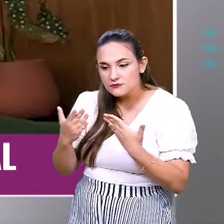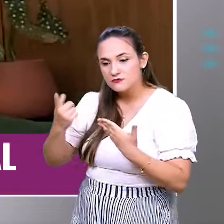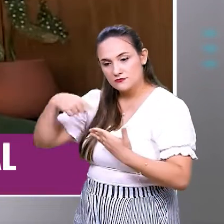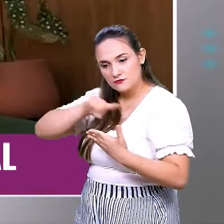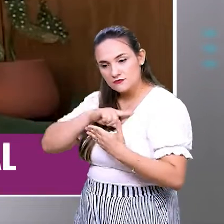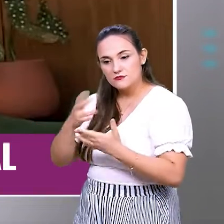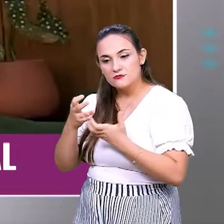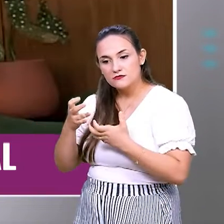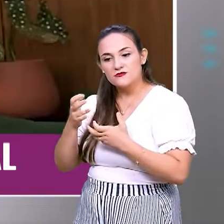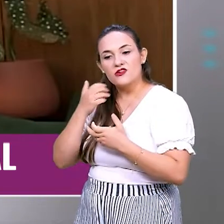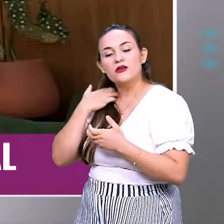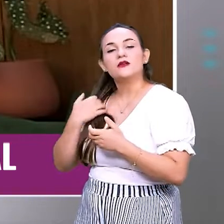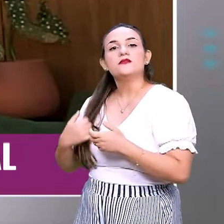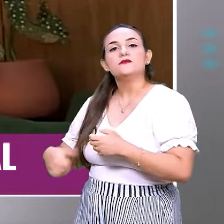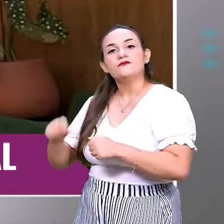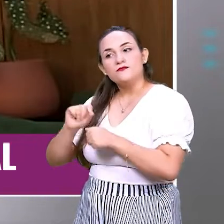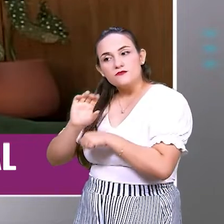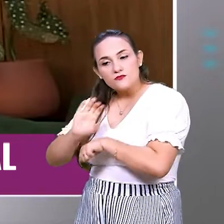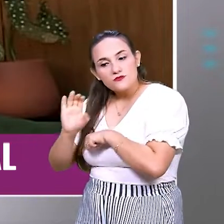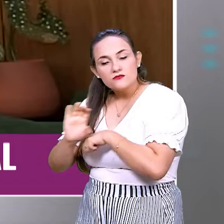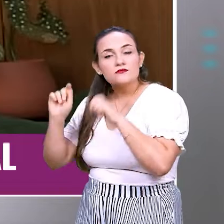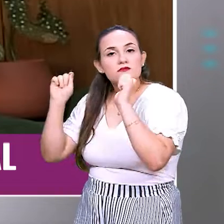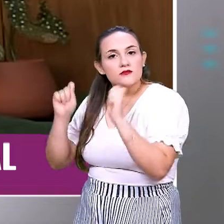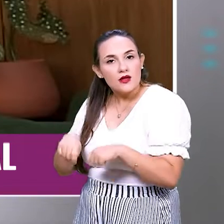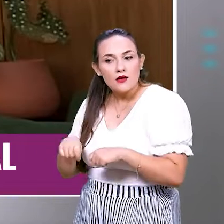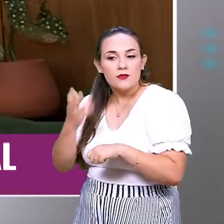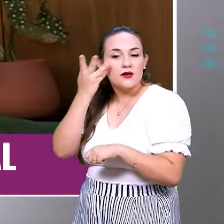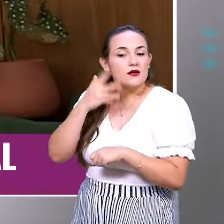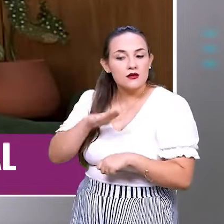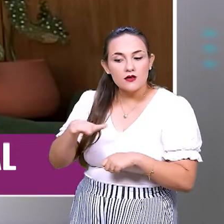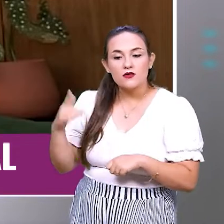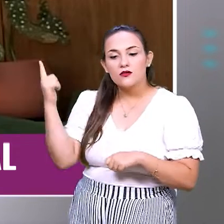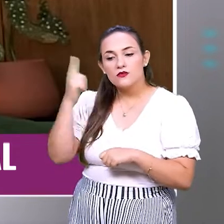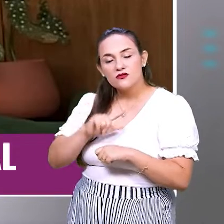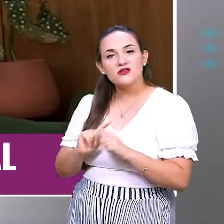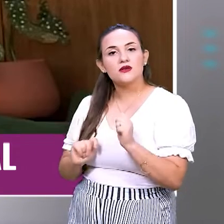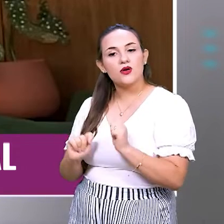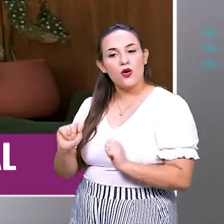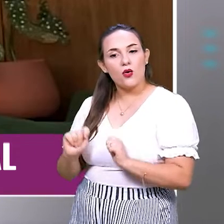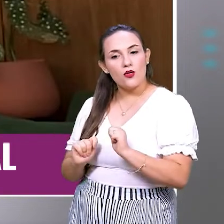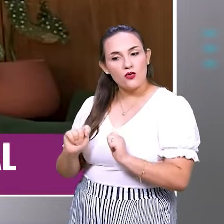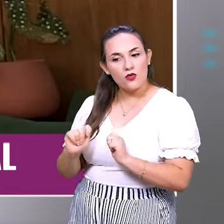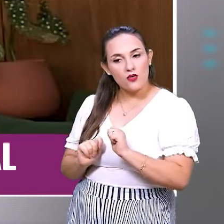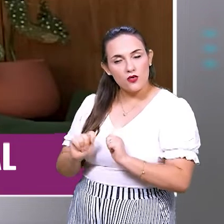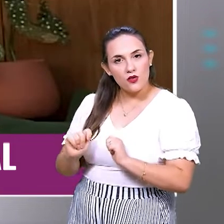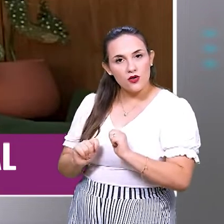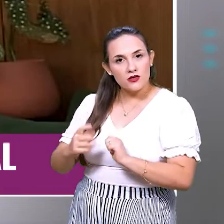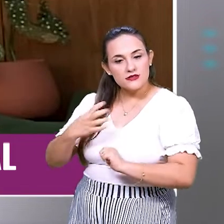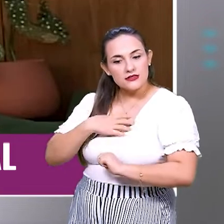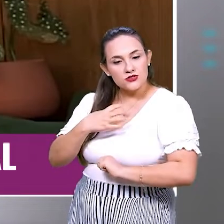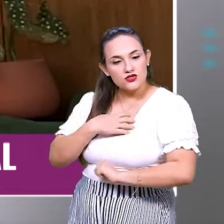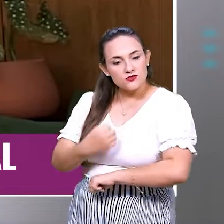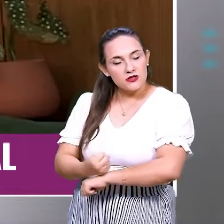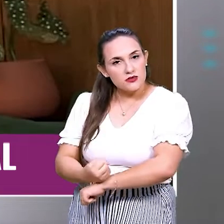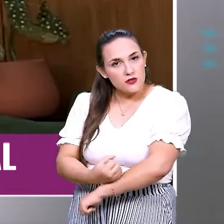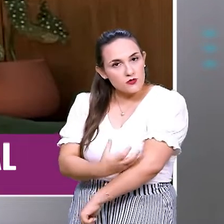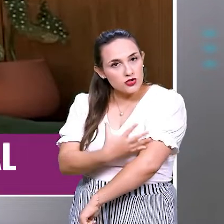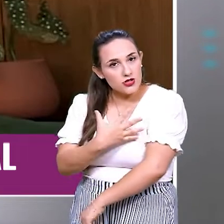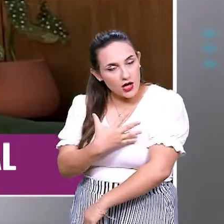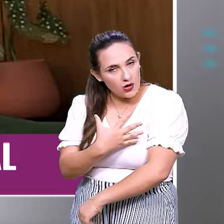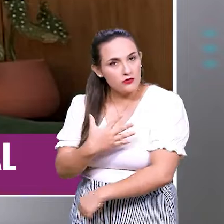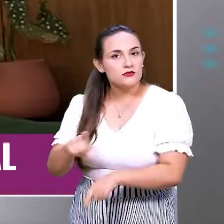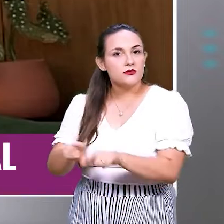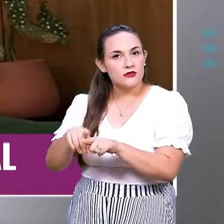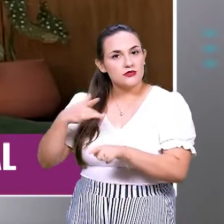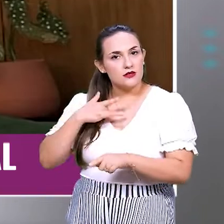também capacitar as nossas crianças, porque a gente identifica que isso é muito importante, para essas habilidades não cognitivas, habilidades socioemocionais, habilidades de